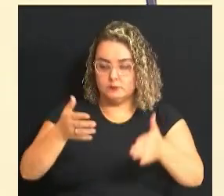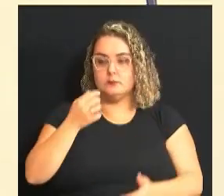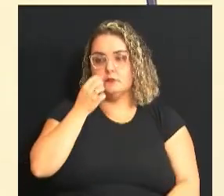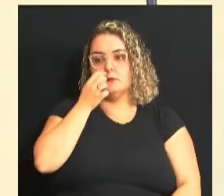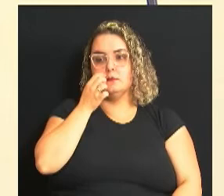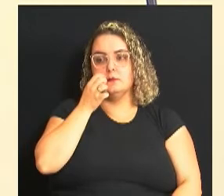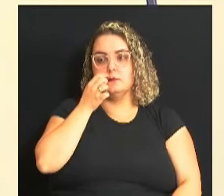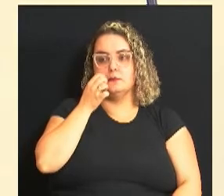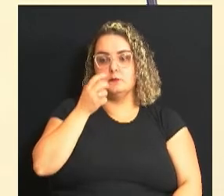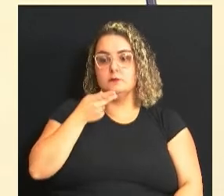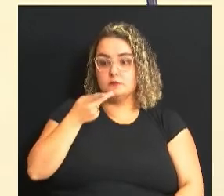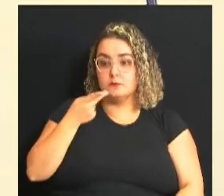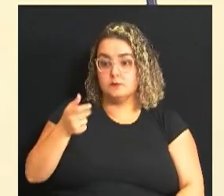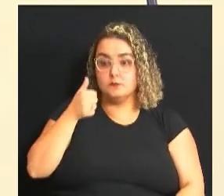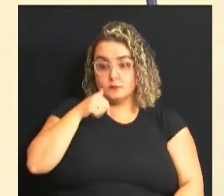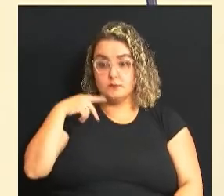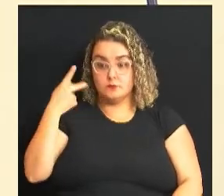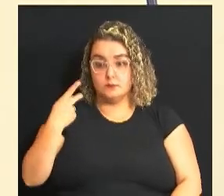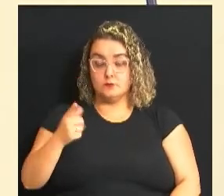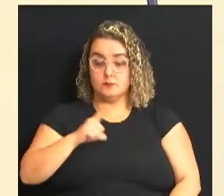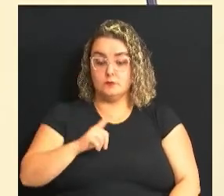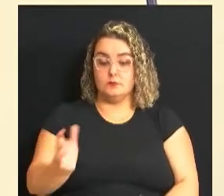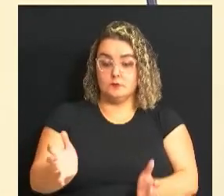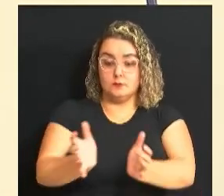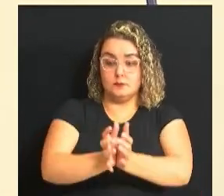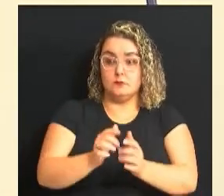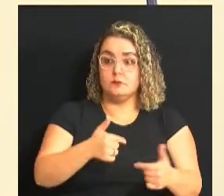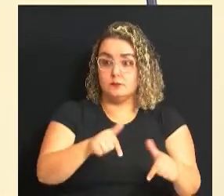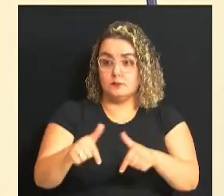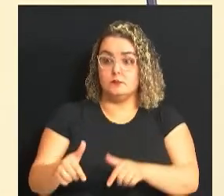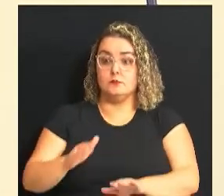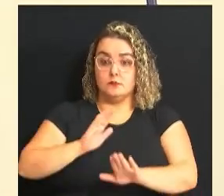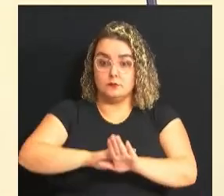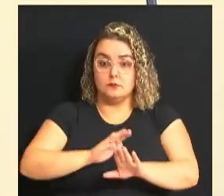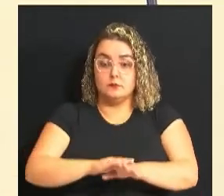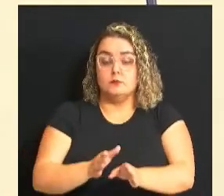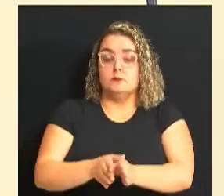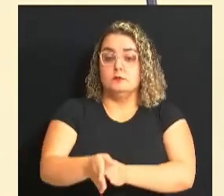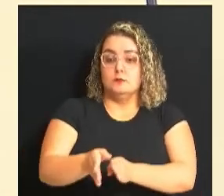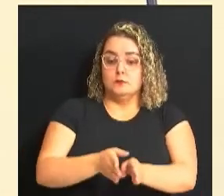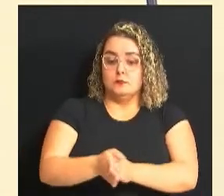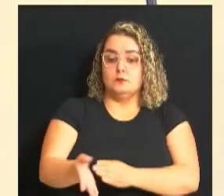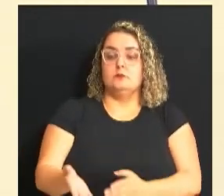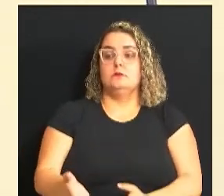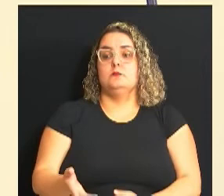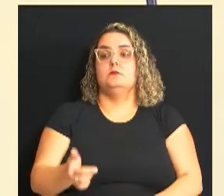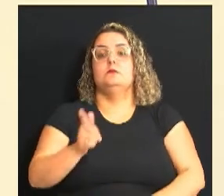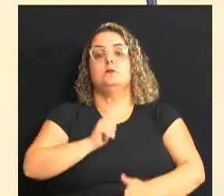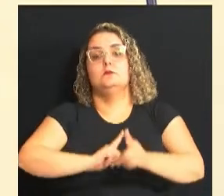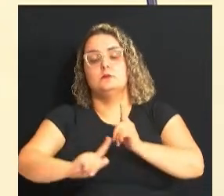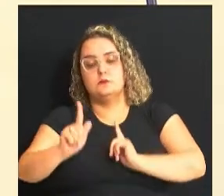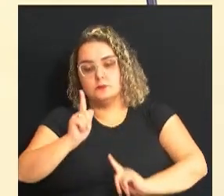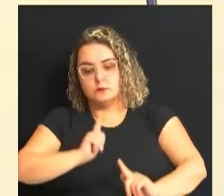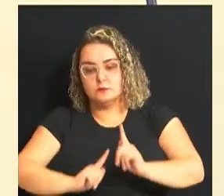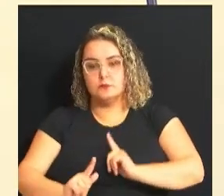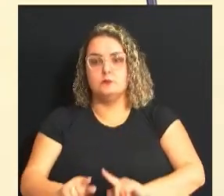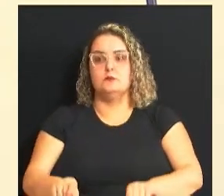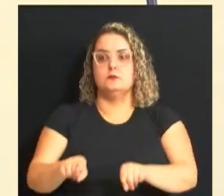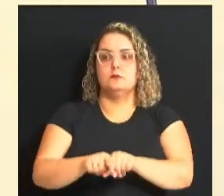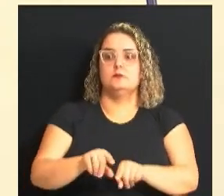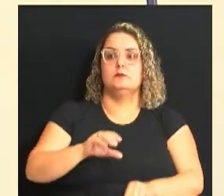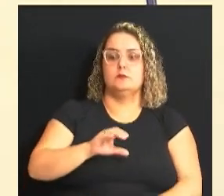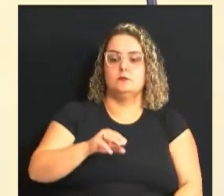vereadora que há também um grupo de trabalho composto pelos atuais conselheiros, pela gestão e pelo CMDCA